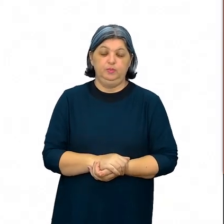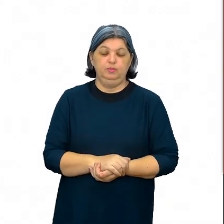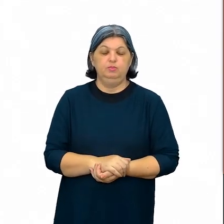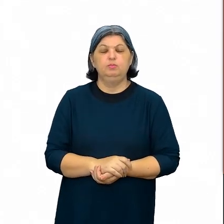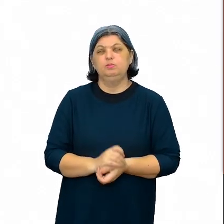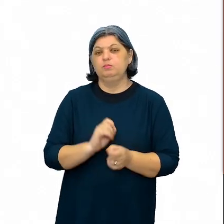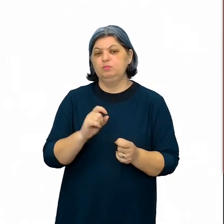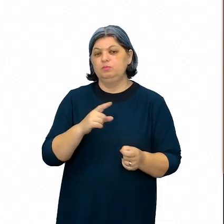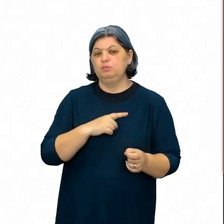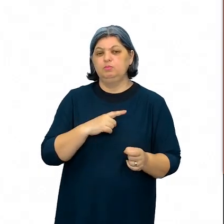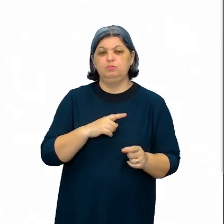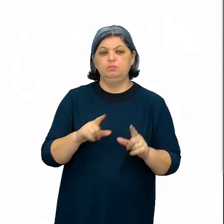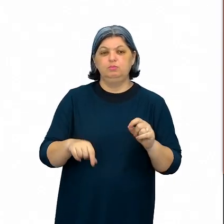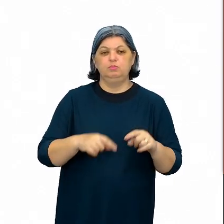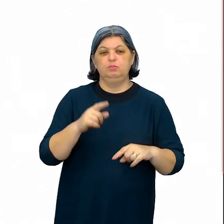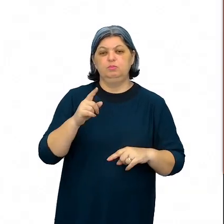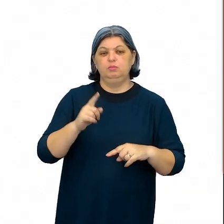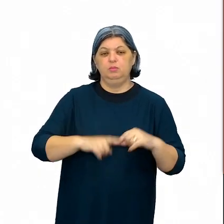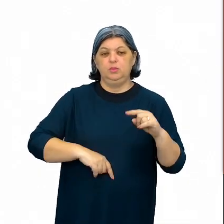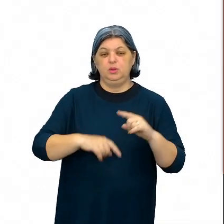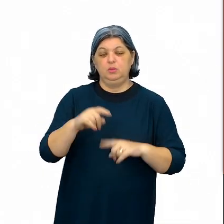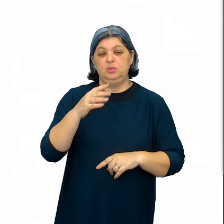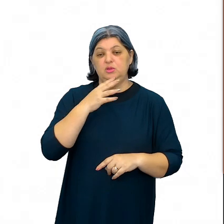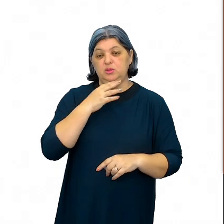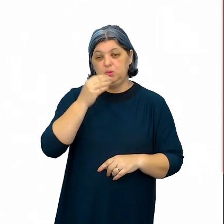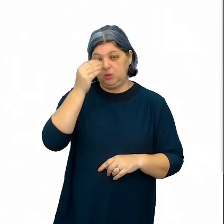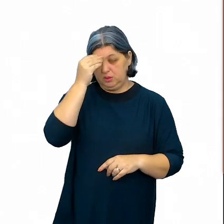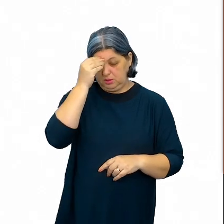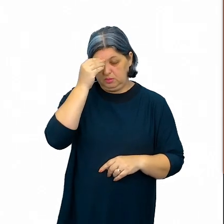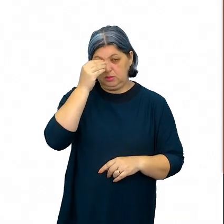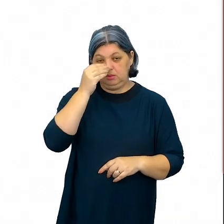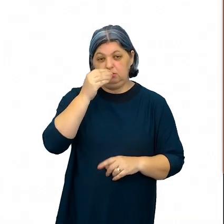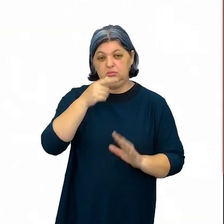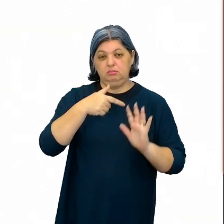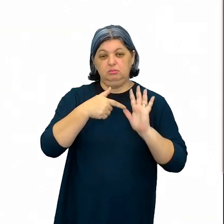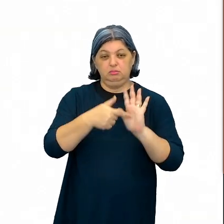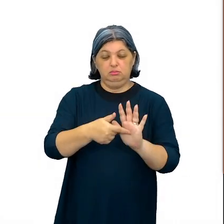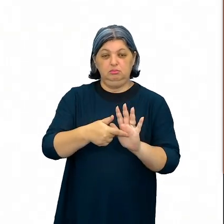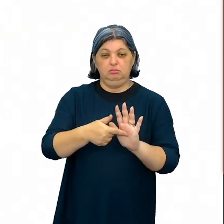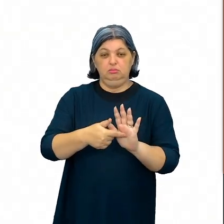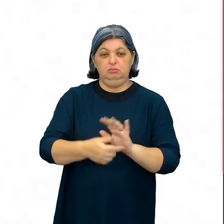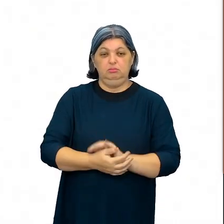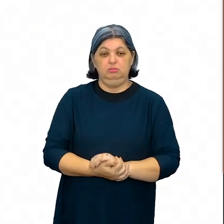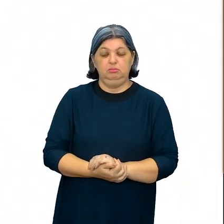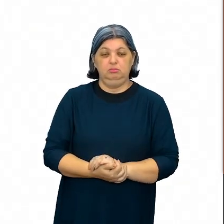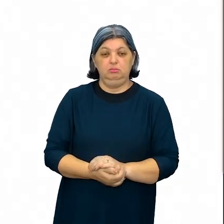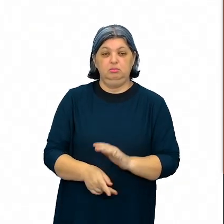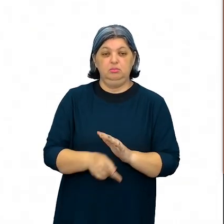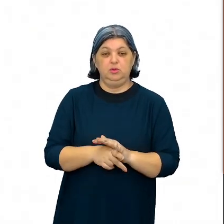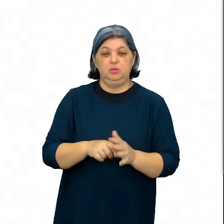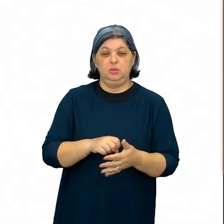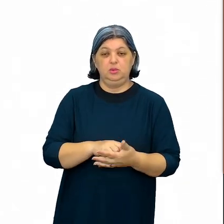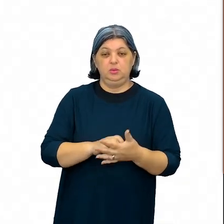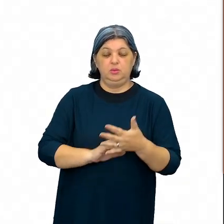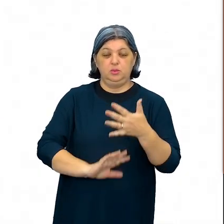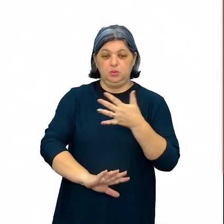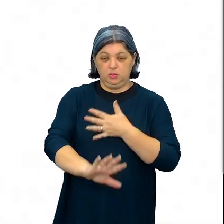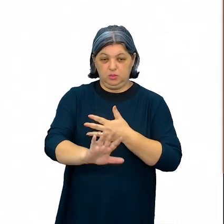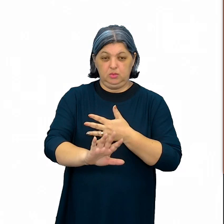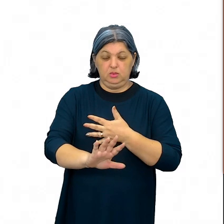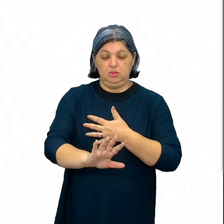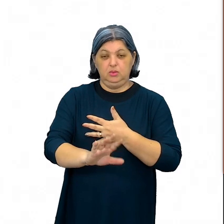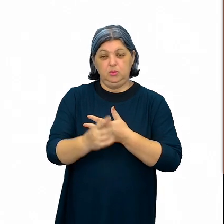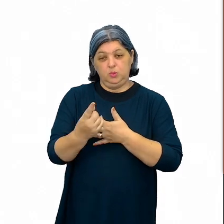quais né os objetos de conhecimento que são apresentados no currículo ou nos